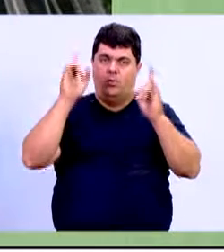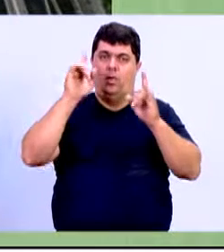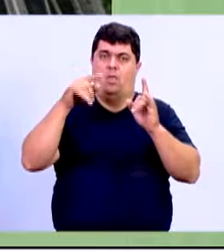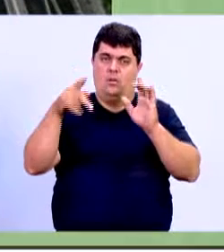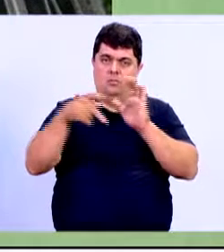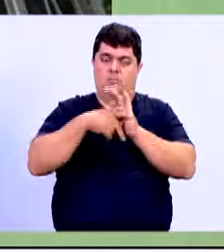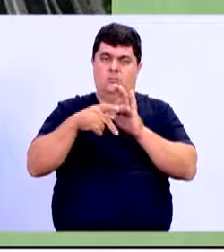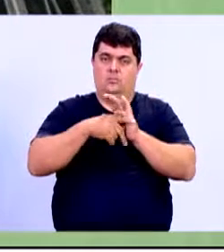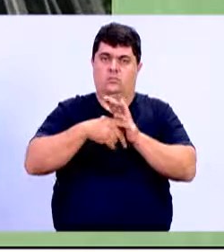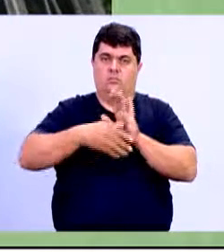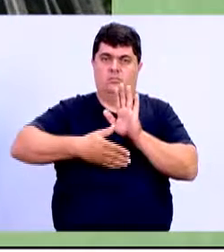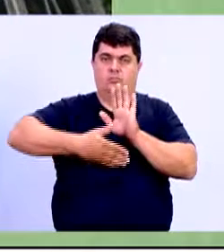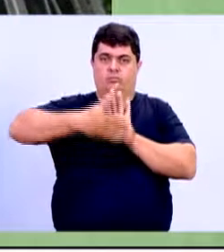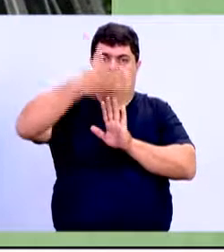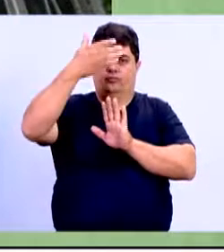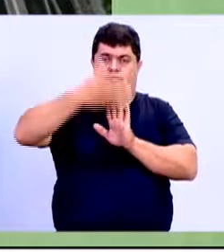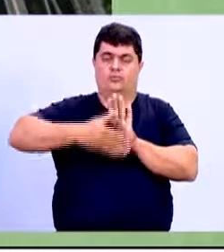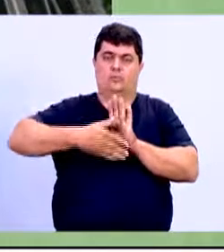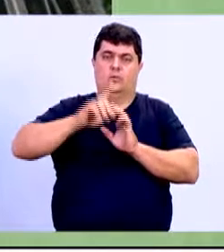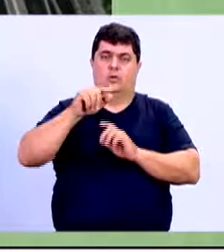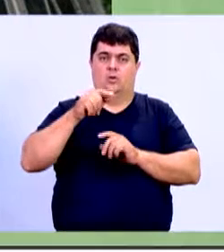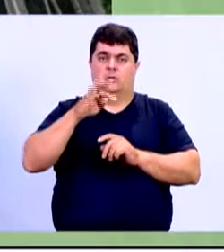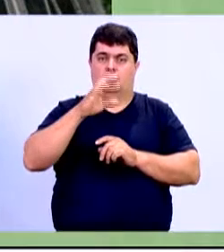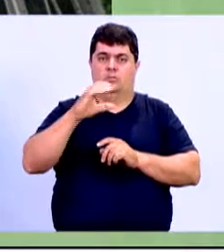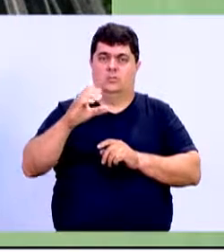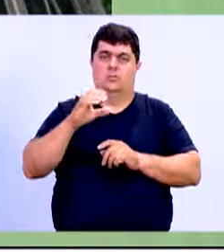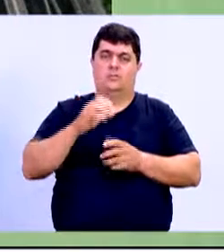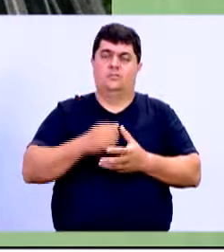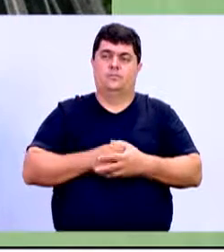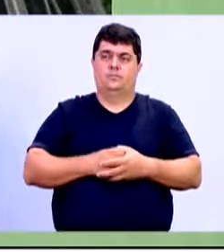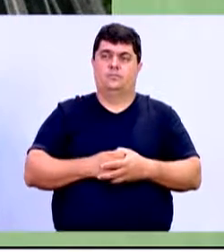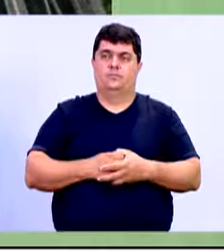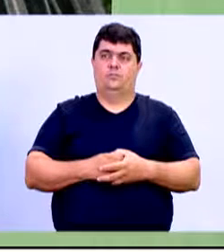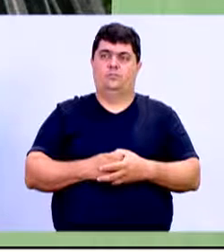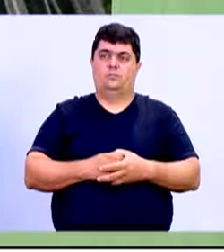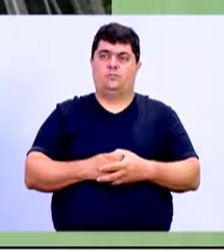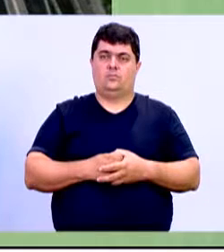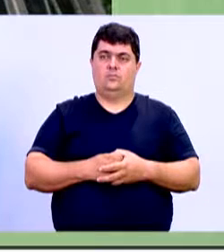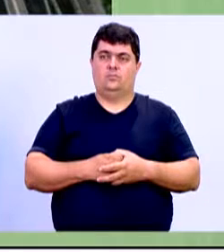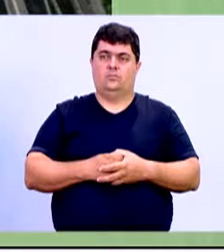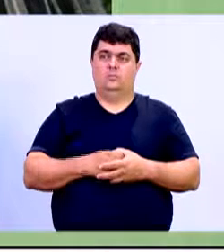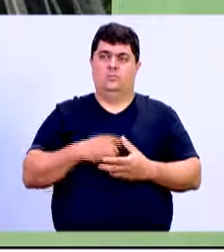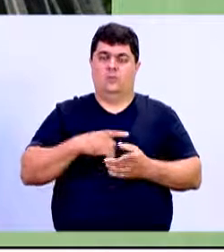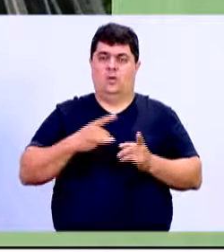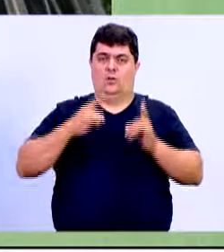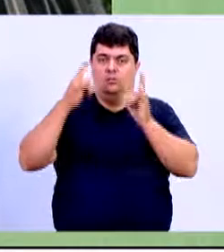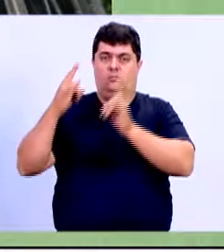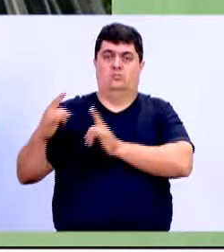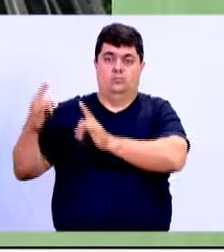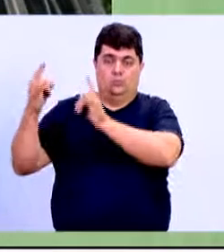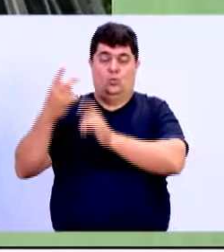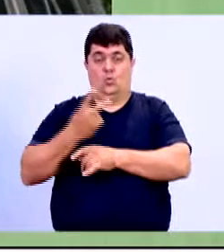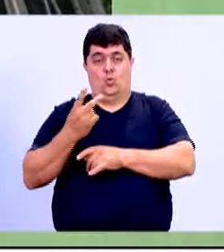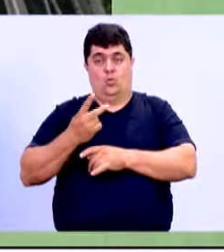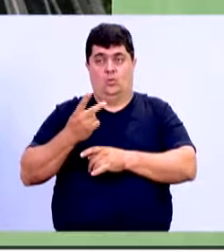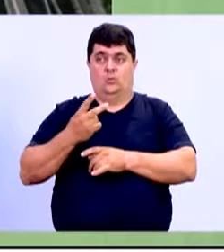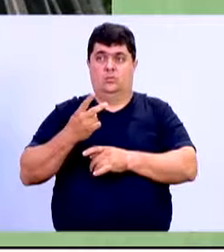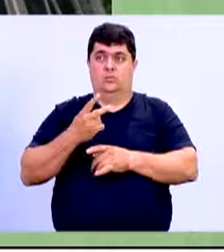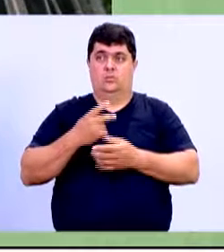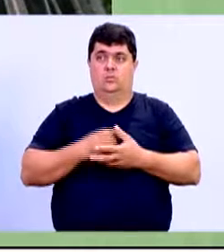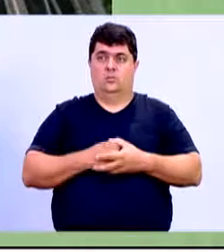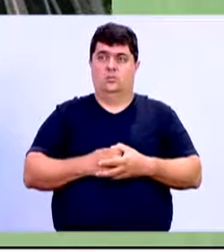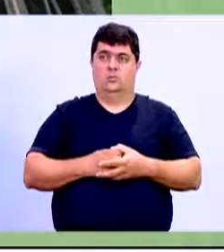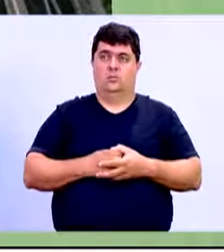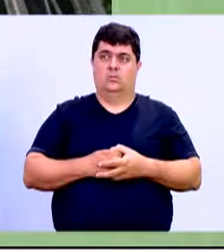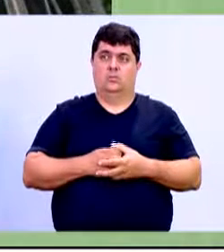Essa é a frente do tribunal, né? Então o tribunal hoje ele possui dois prédios. Nessa parte superior aqui, mais